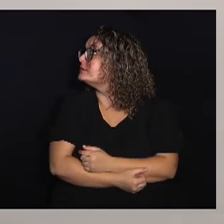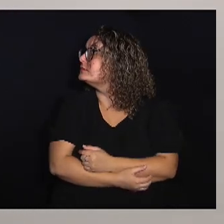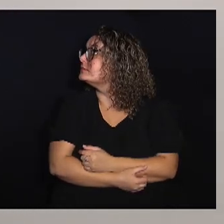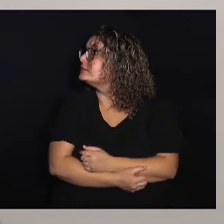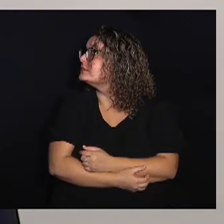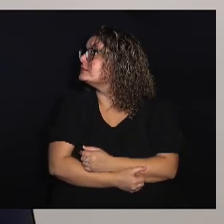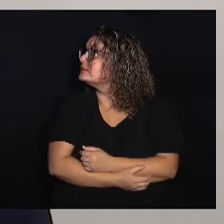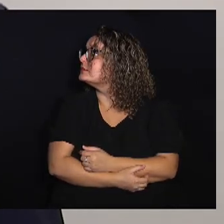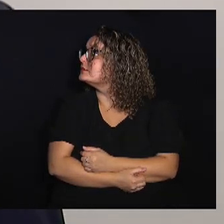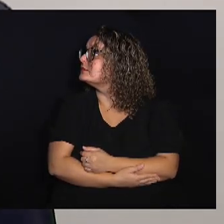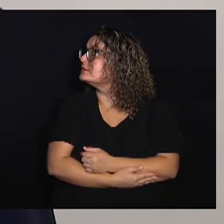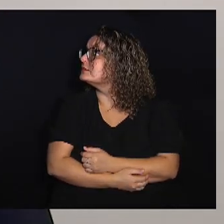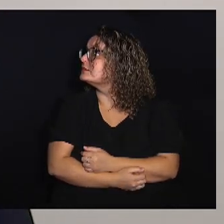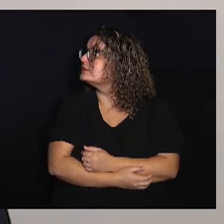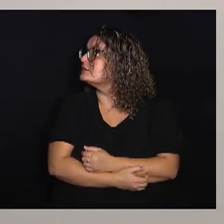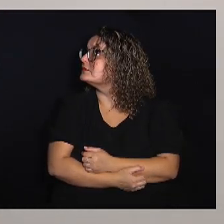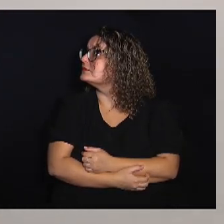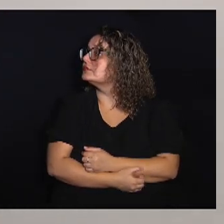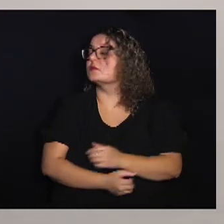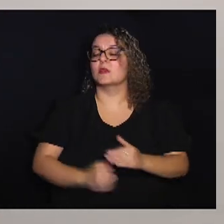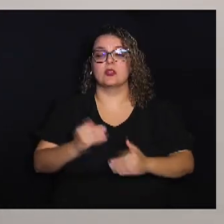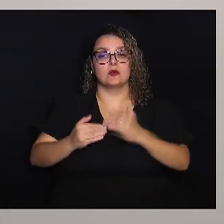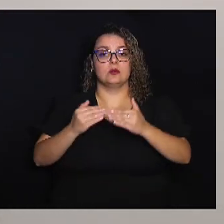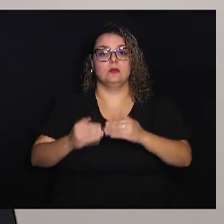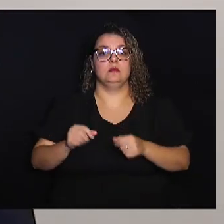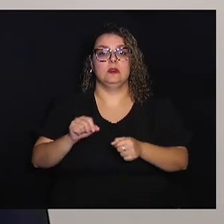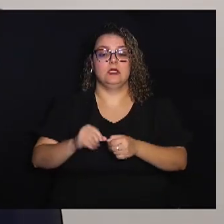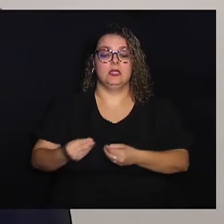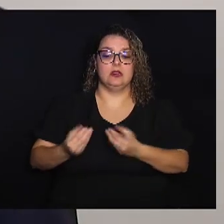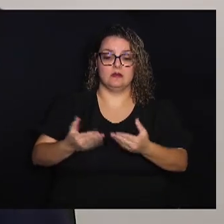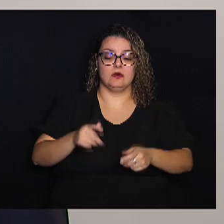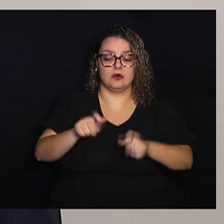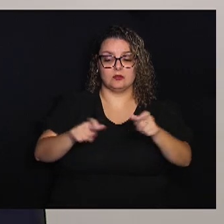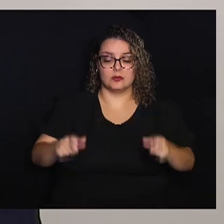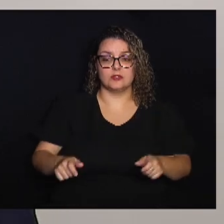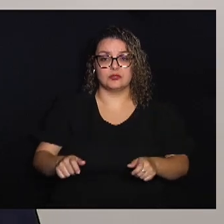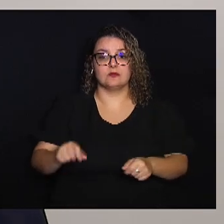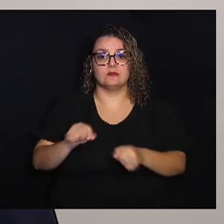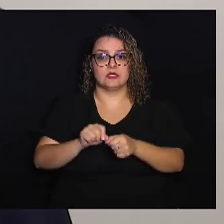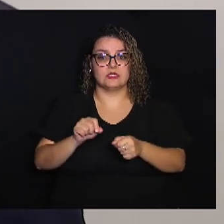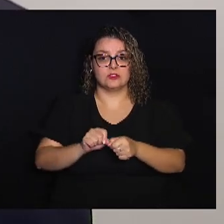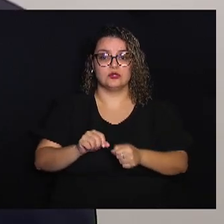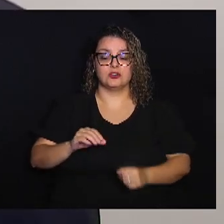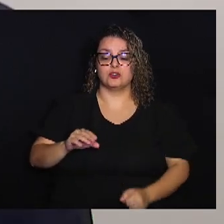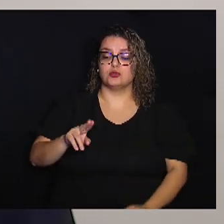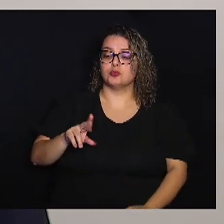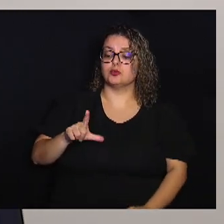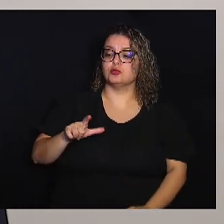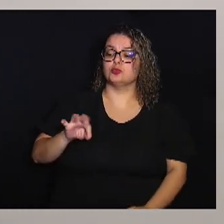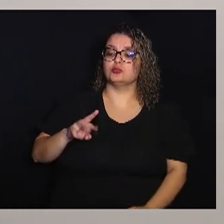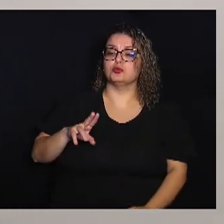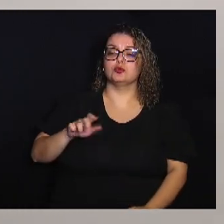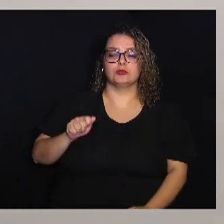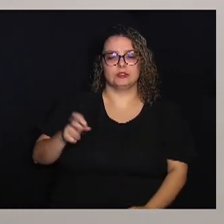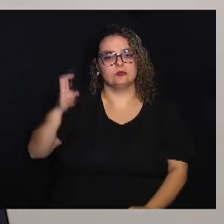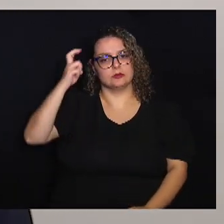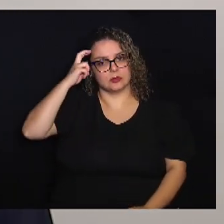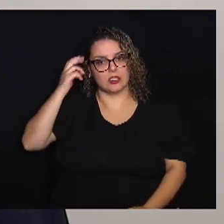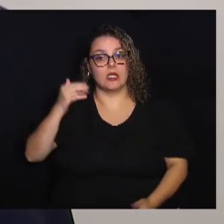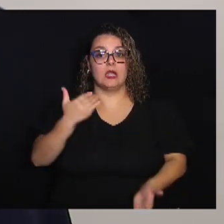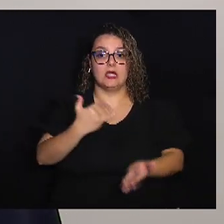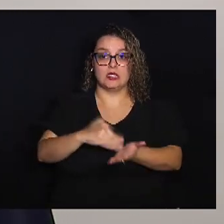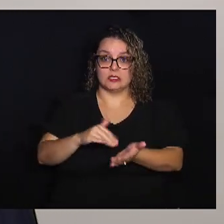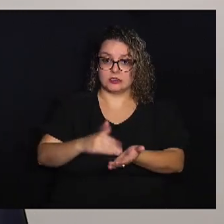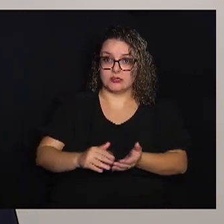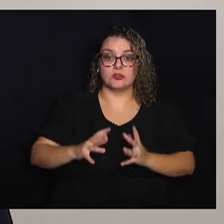para trazer os fazedores de cultura, a sociedade civil organizada. Eu agradeço também a secretária municipal de cultura, que esteve presente